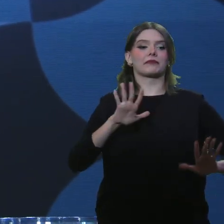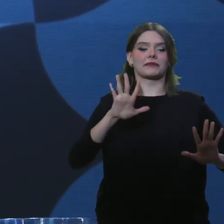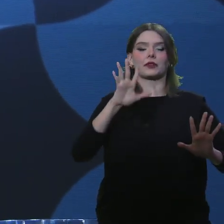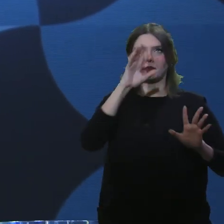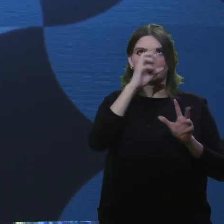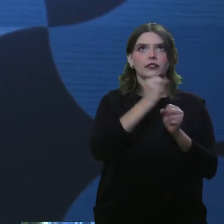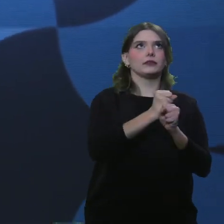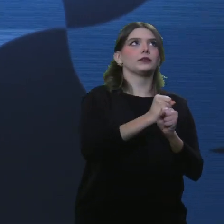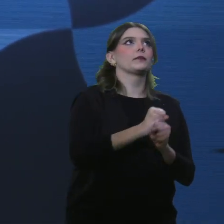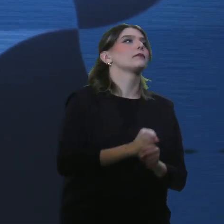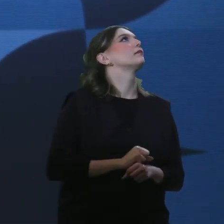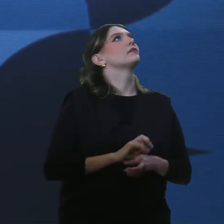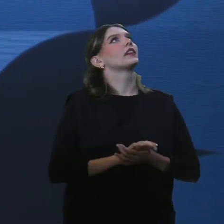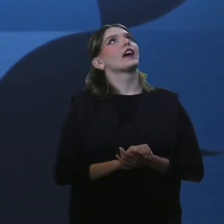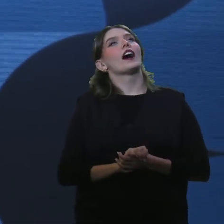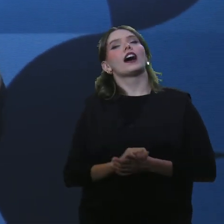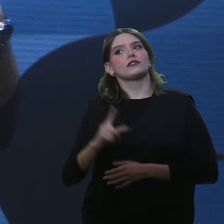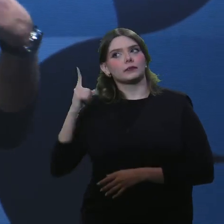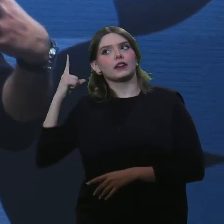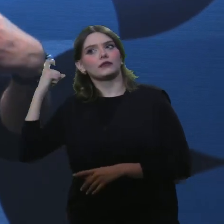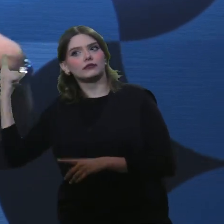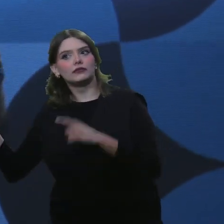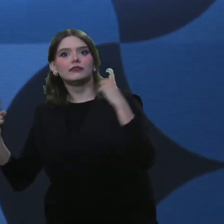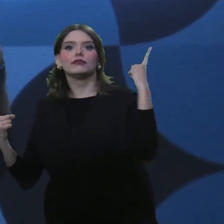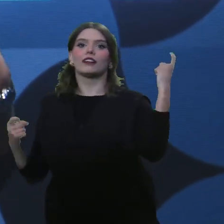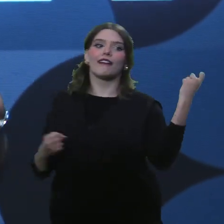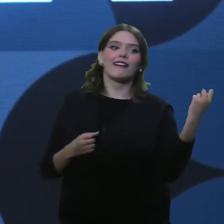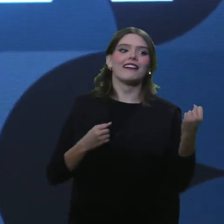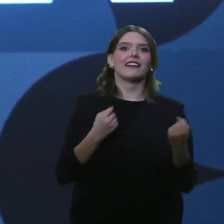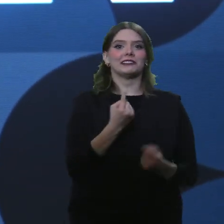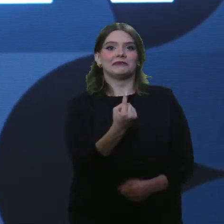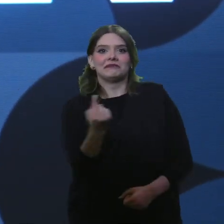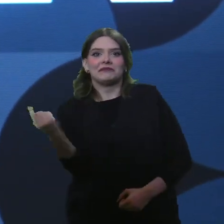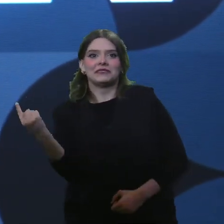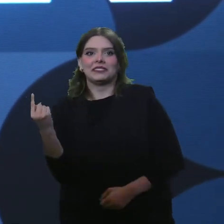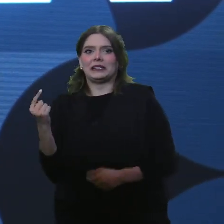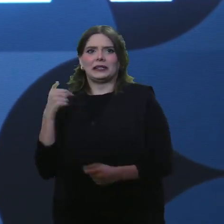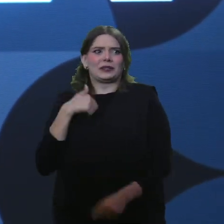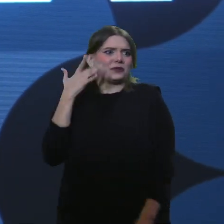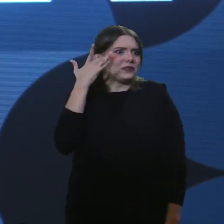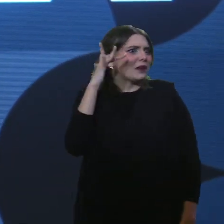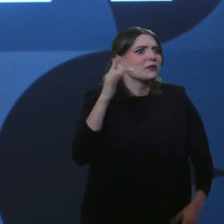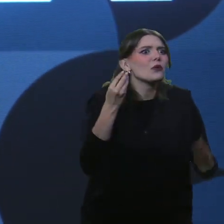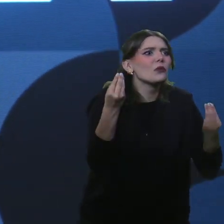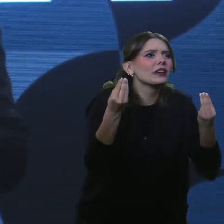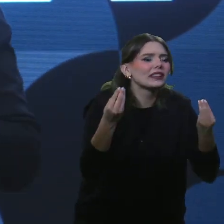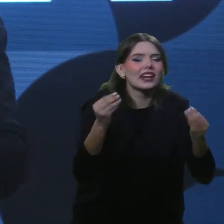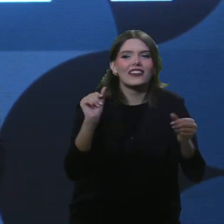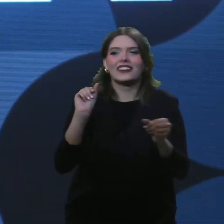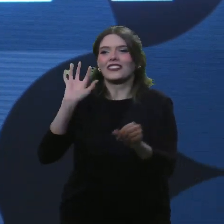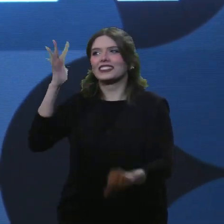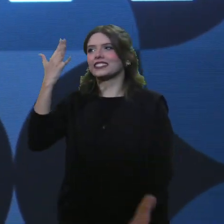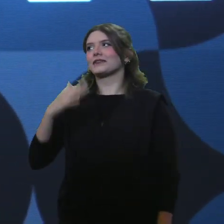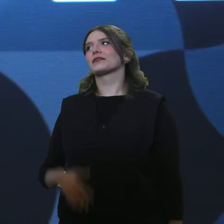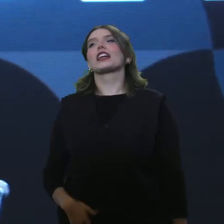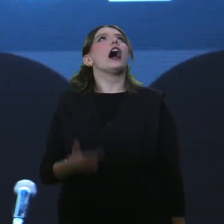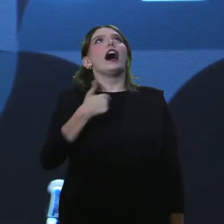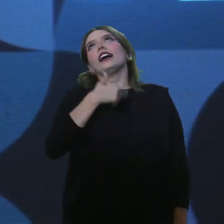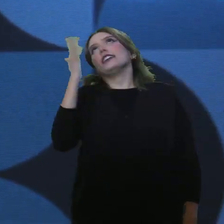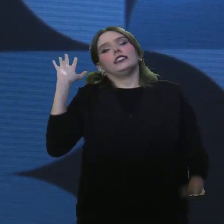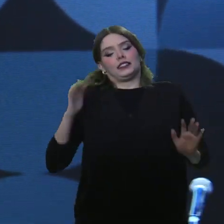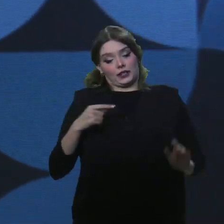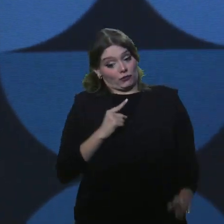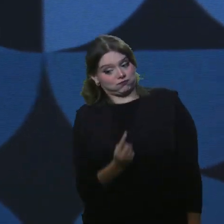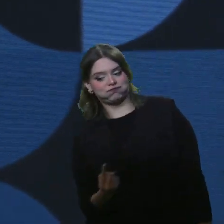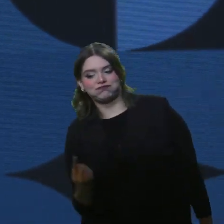confiar. Ouvi mais alguns barulhos, algumas coisas acontecendo. Não consegui identificar direito o que estava acontecendo. Passado alguns segundos, falei, quer saber, vou lá.